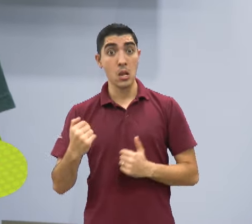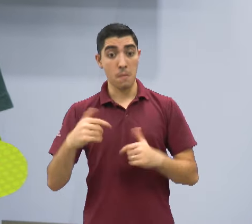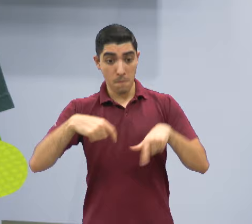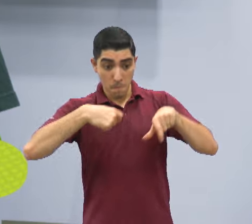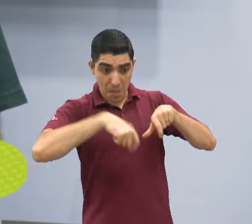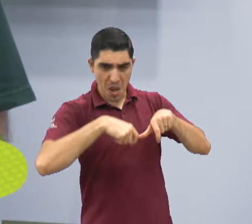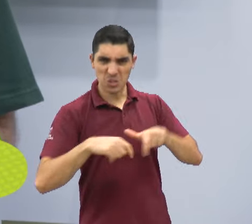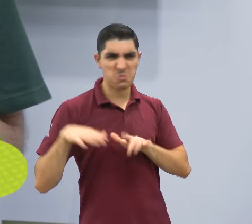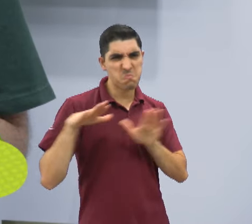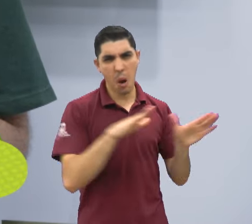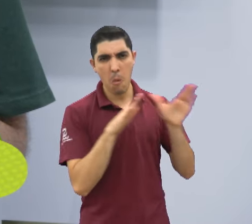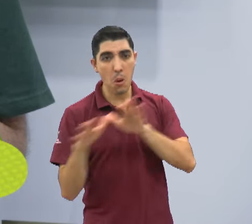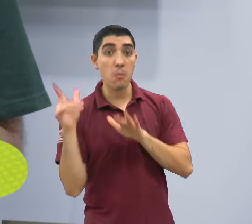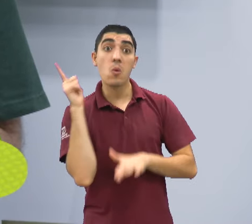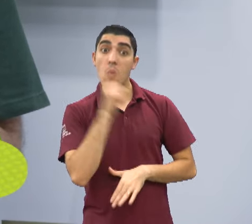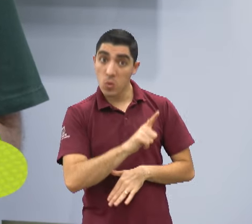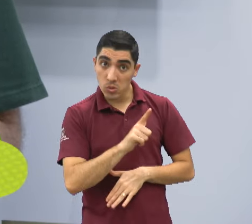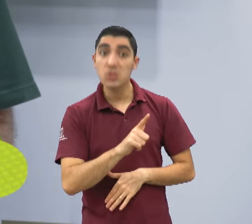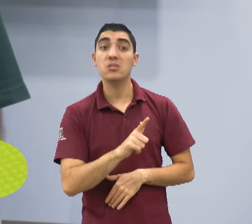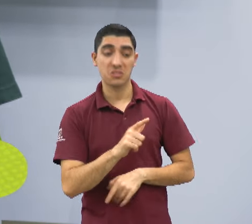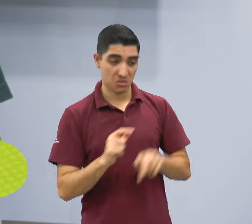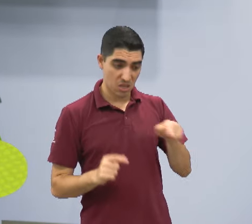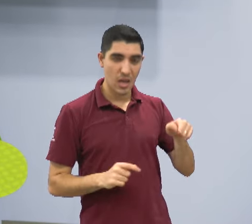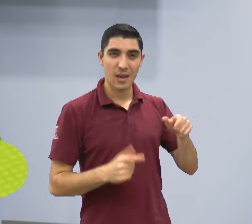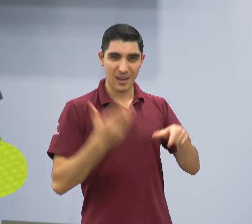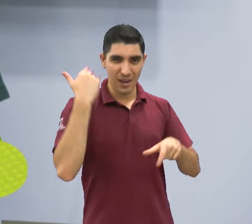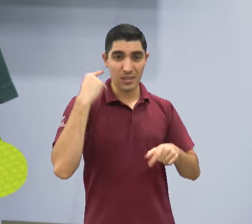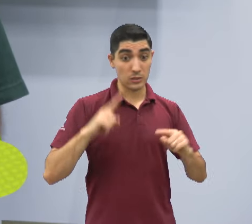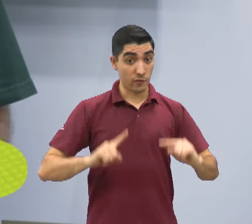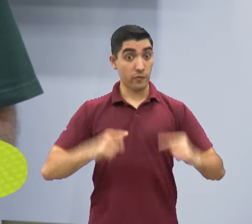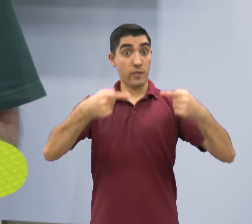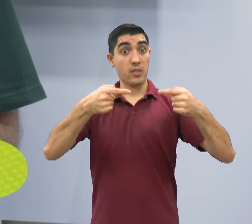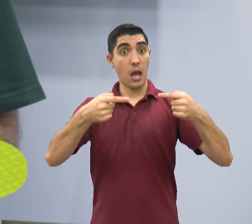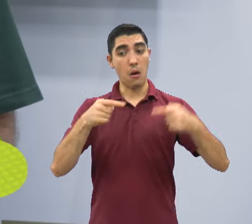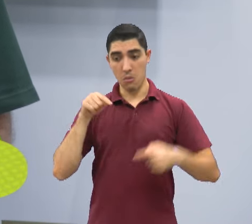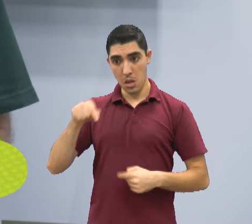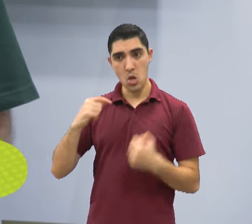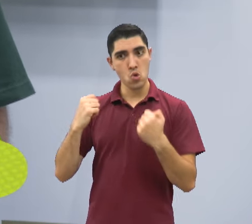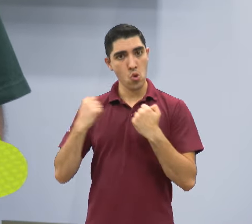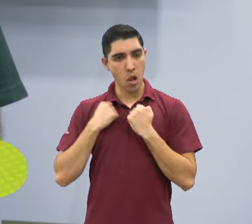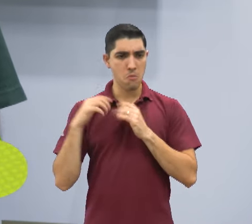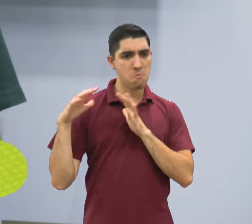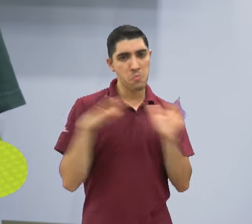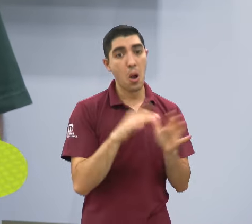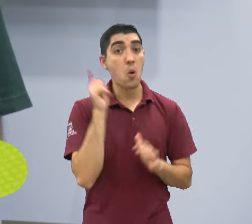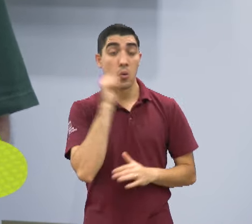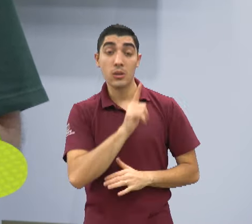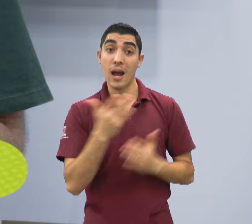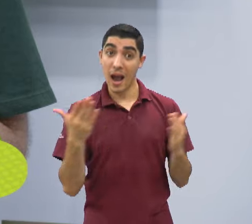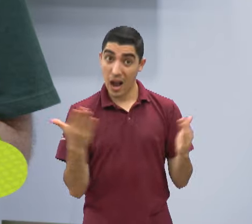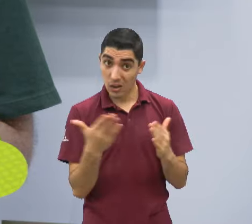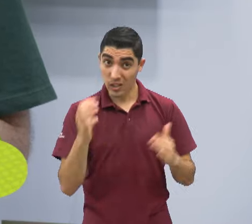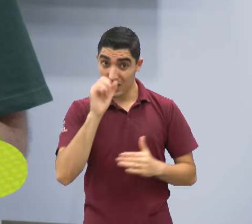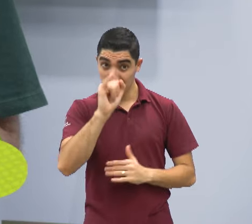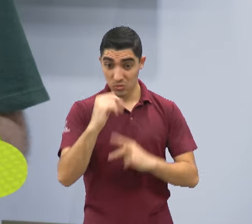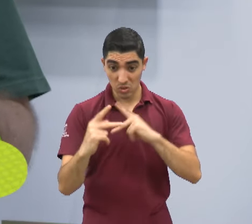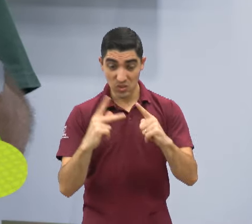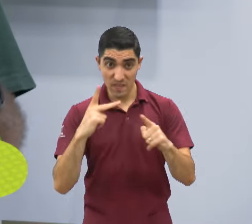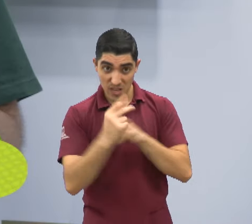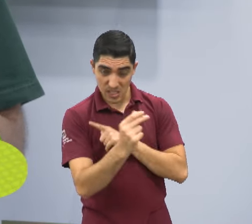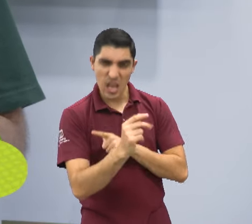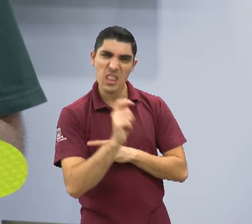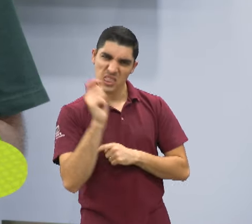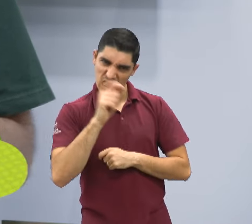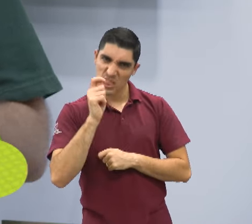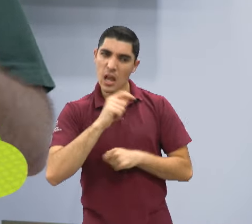até pegar um pênalti contra o Taubaté numa final de campeonato. Então, vencendo o São José, tem boas chances aí, mas aí, é